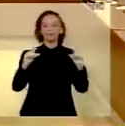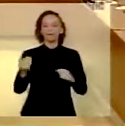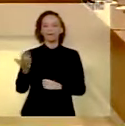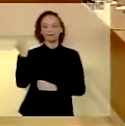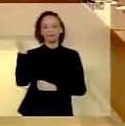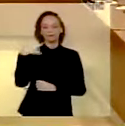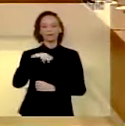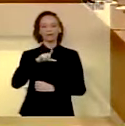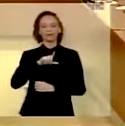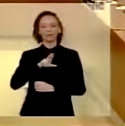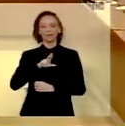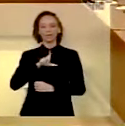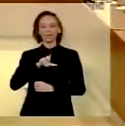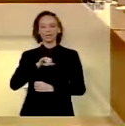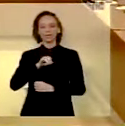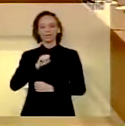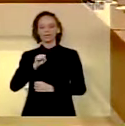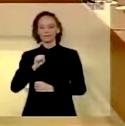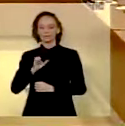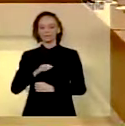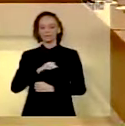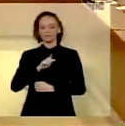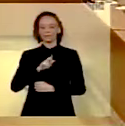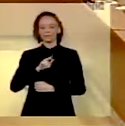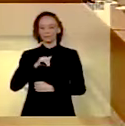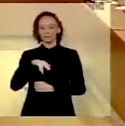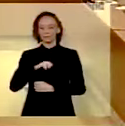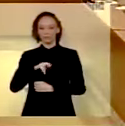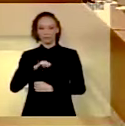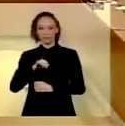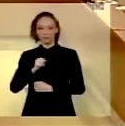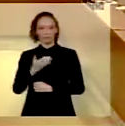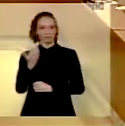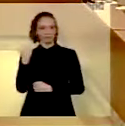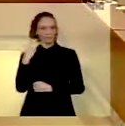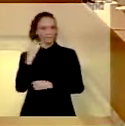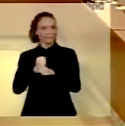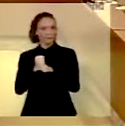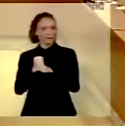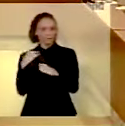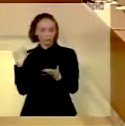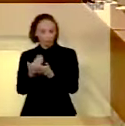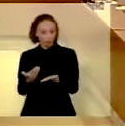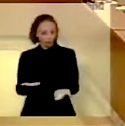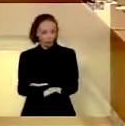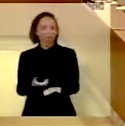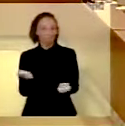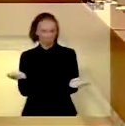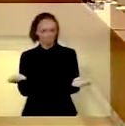Guimarães há 30 anos, mas que constituem extremamente válidas nos